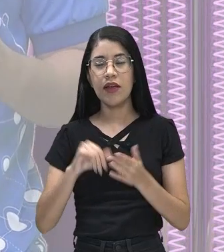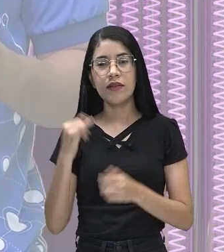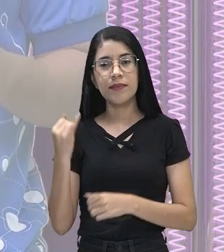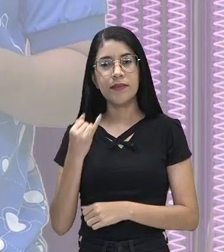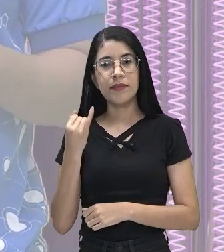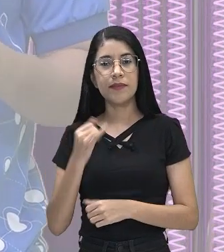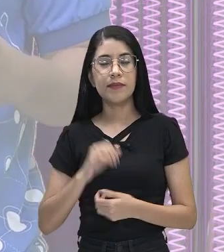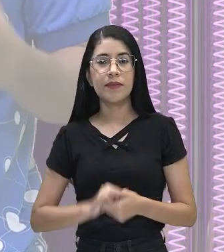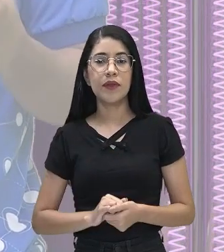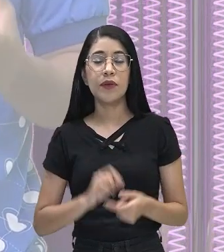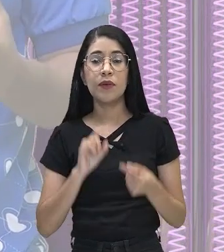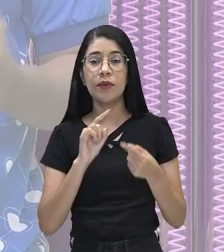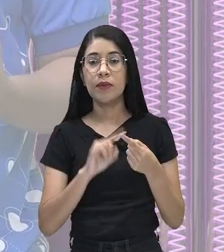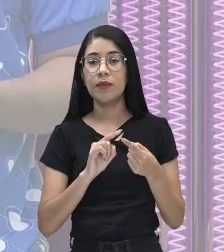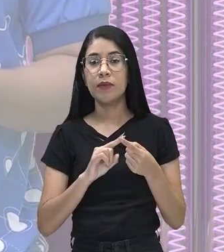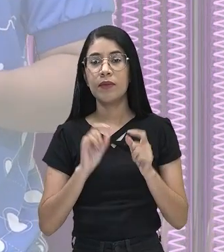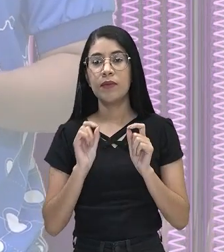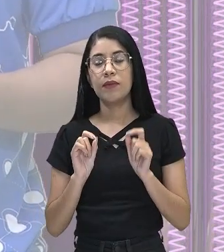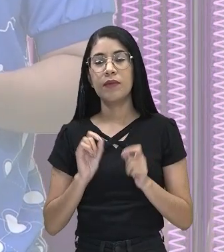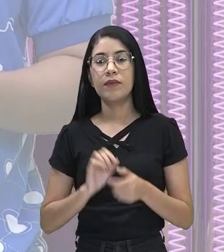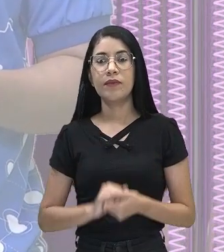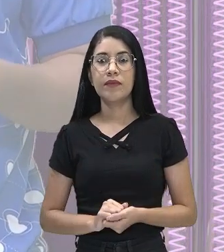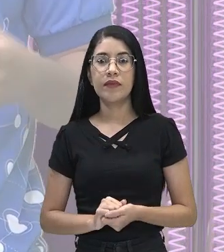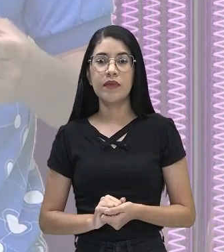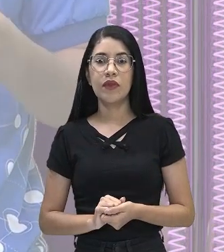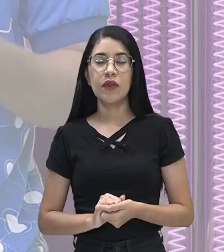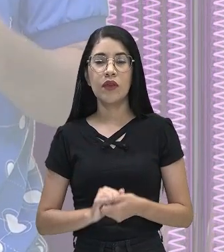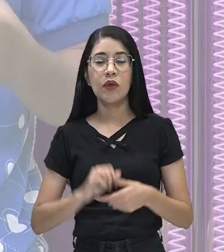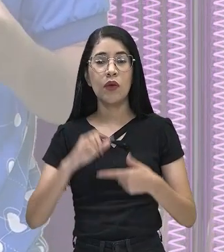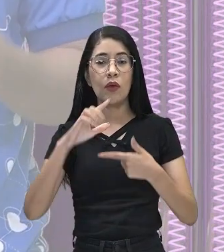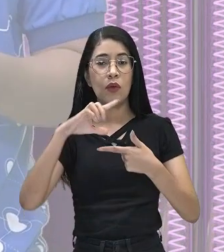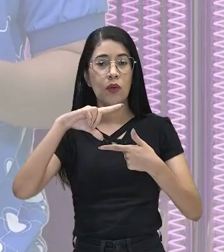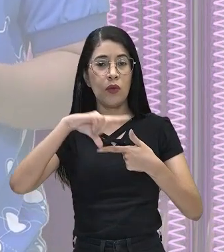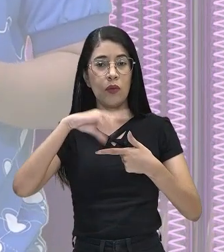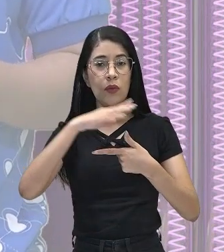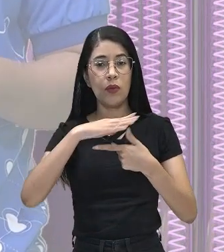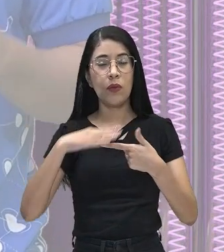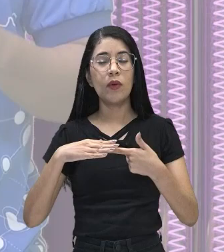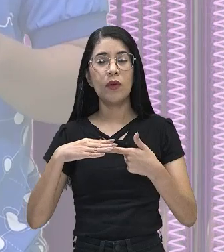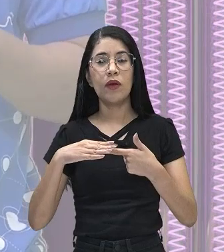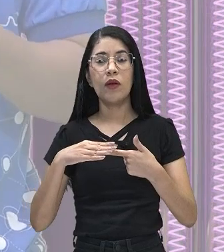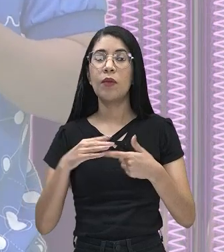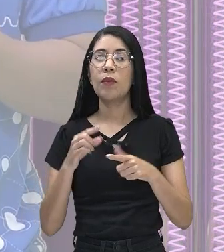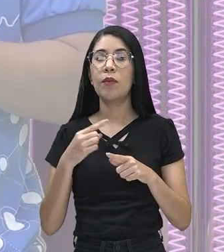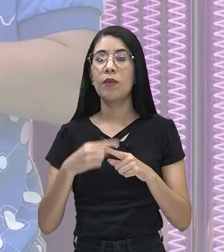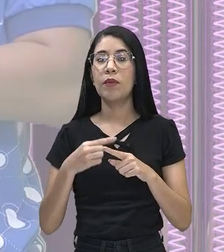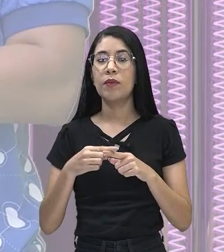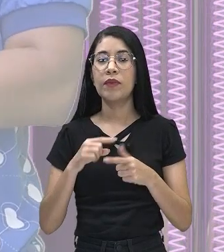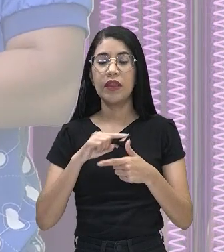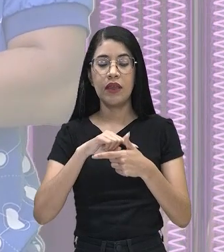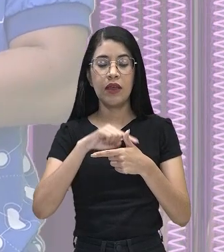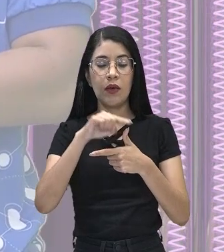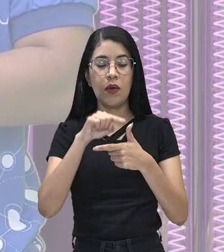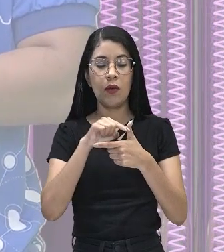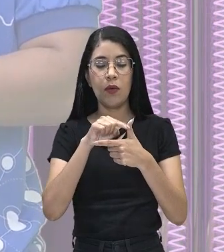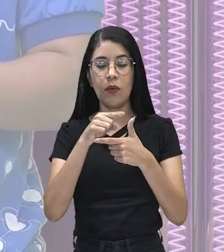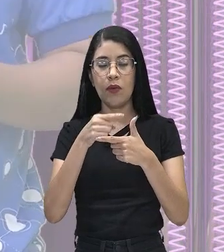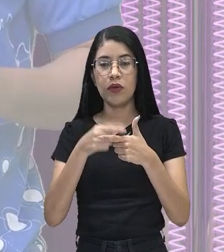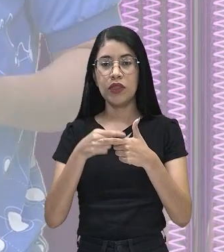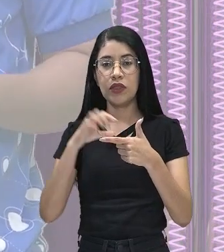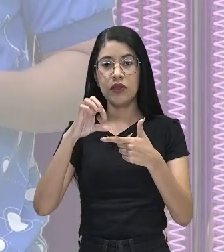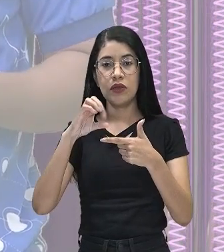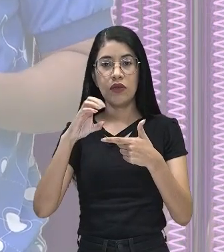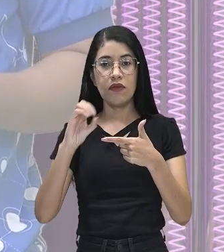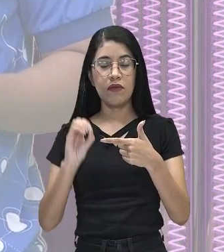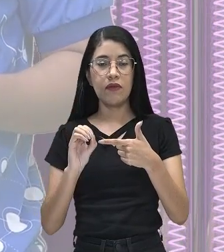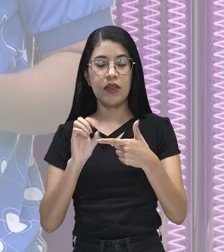O primeiro conceito é que todo triângulo retângulo, né, ele recebe esse nome de retângulo porque tem um ângulo de 90 graus, né,